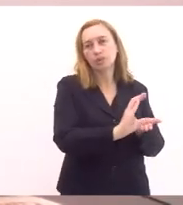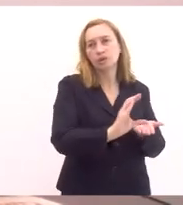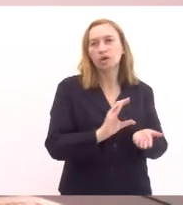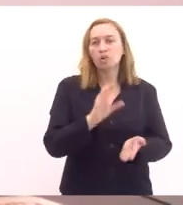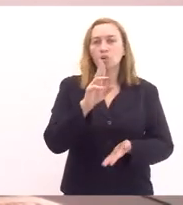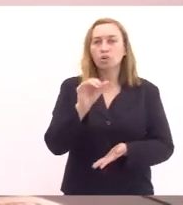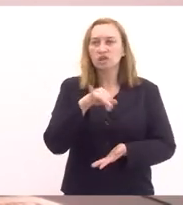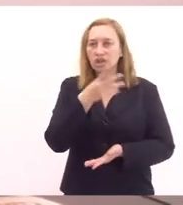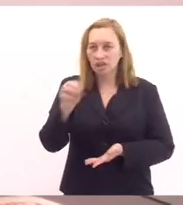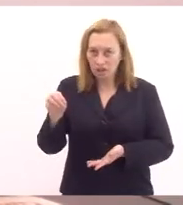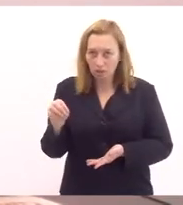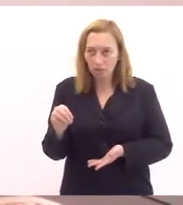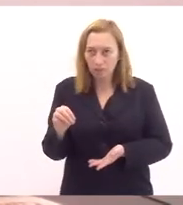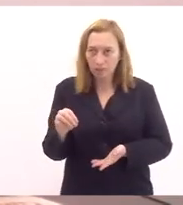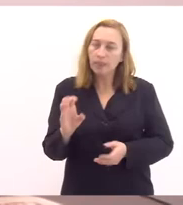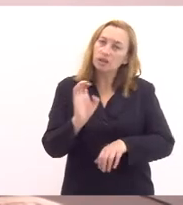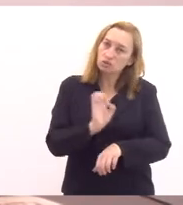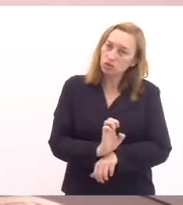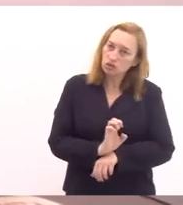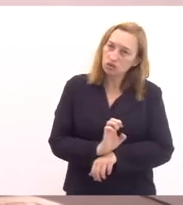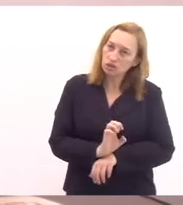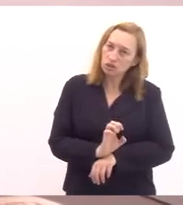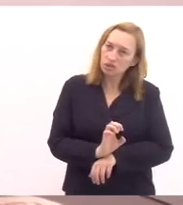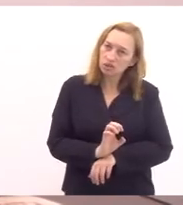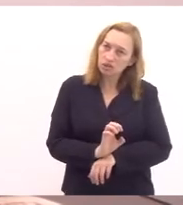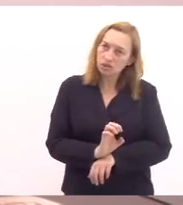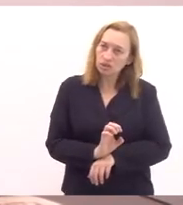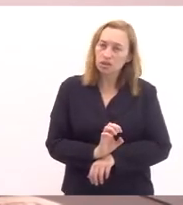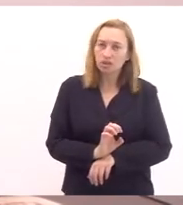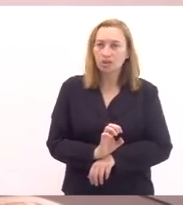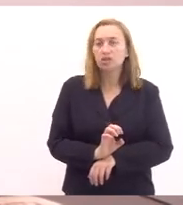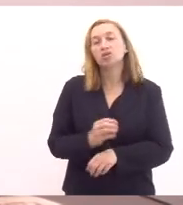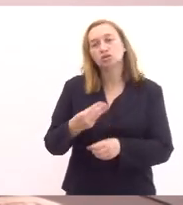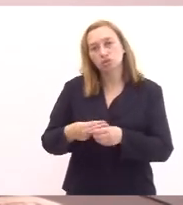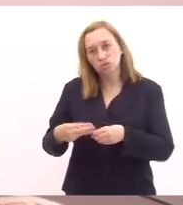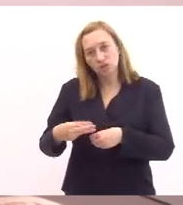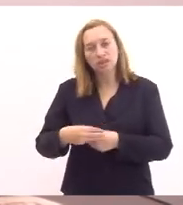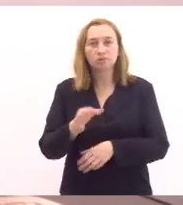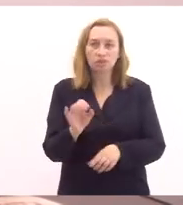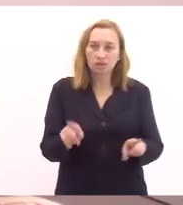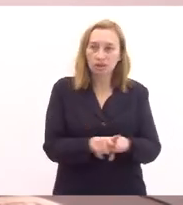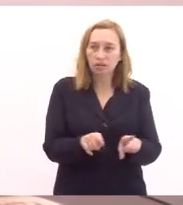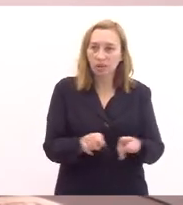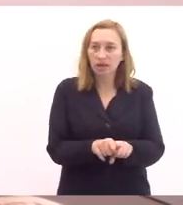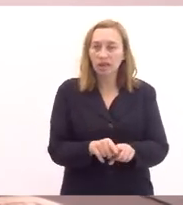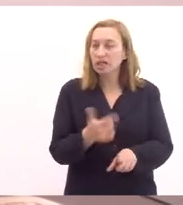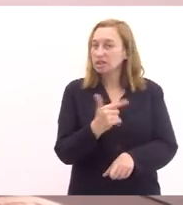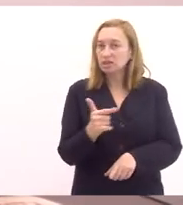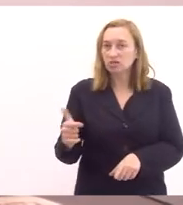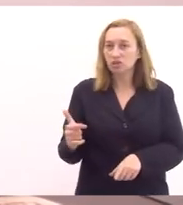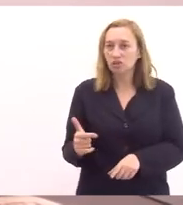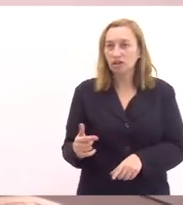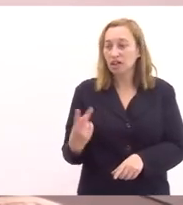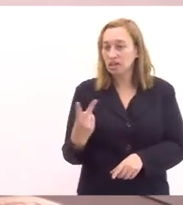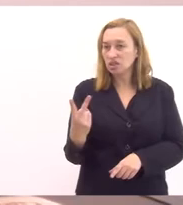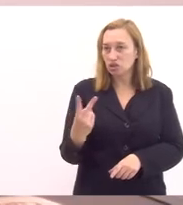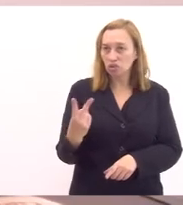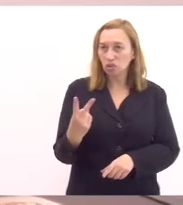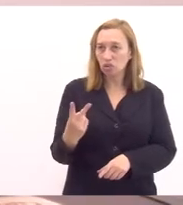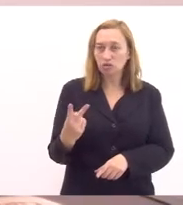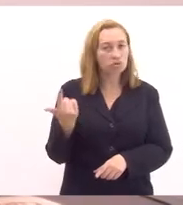União do cofinanciamento do estado e da contrapartida de dos Municípios Claro mas sem esses dois componentes